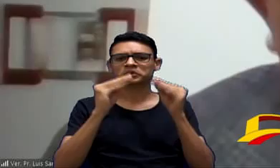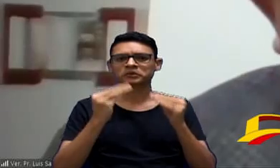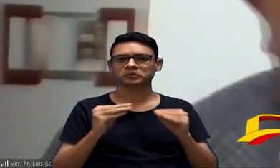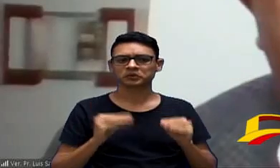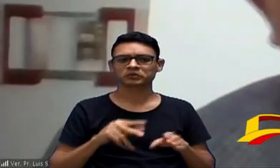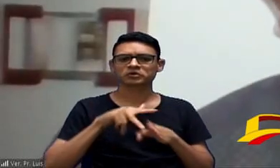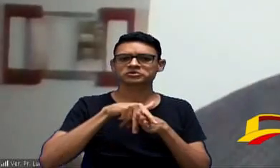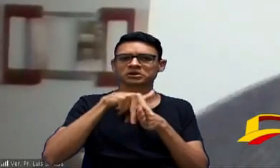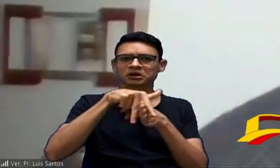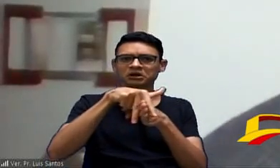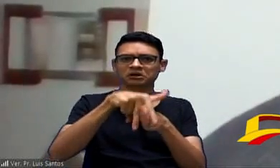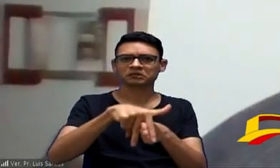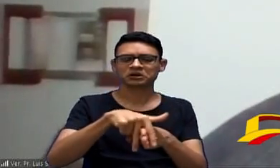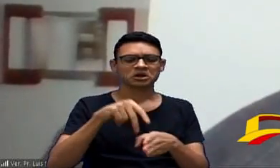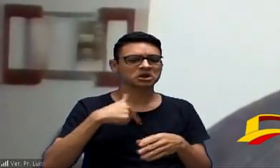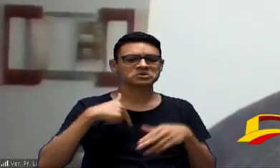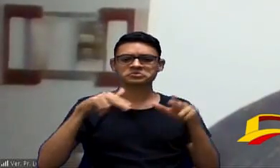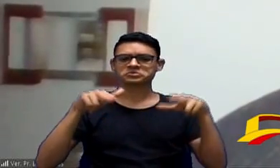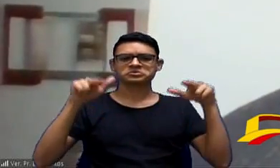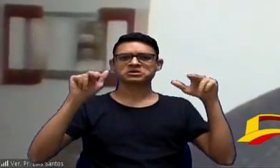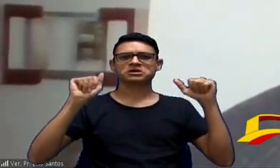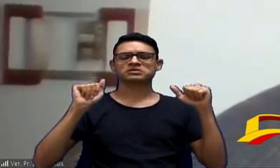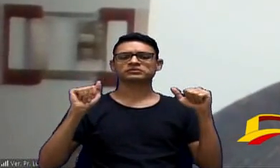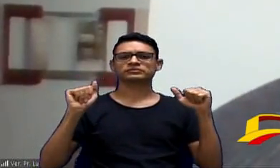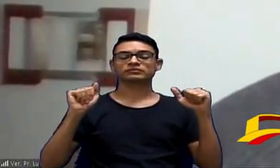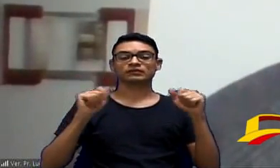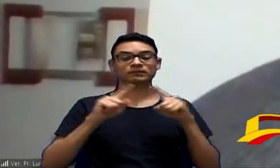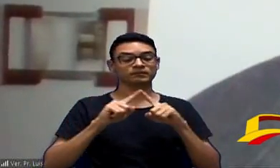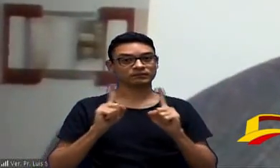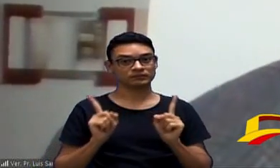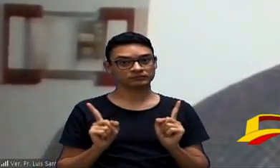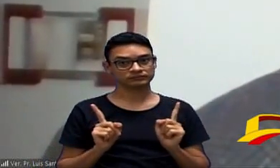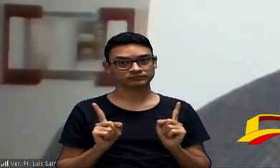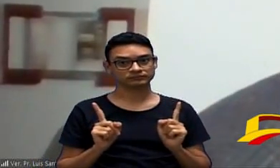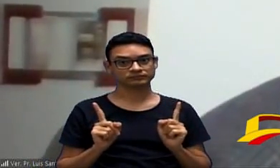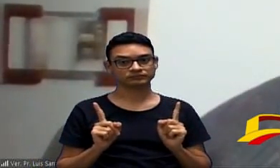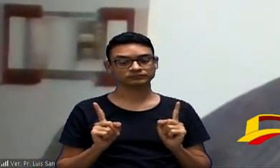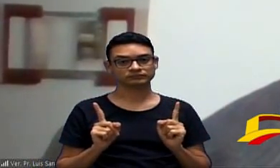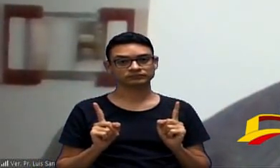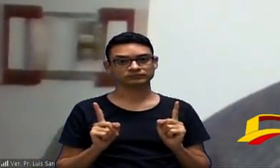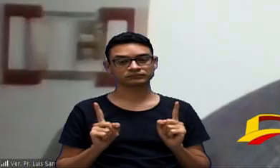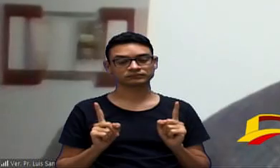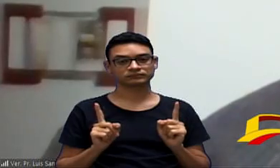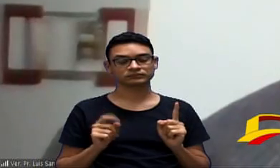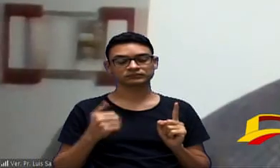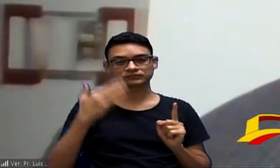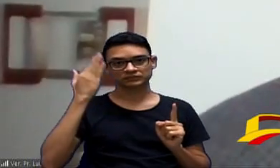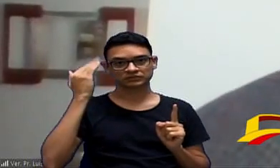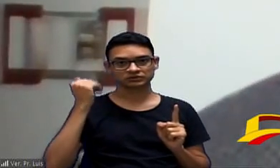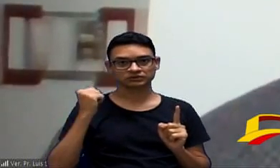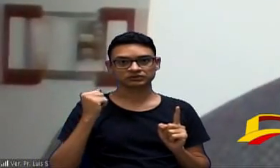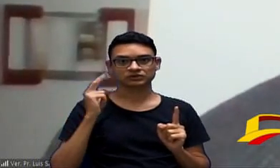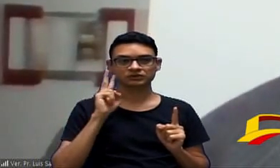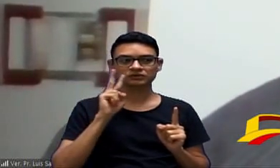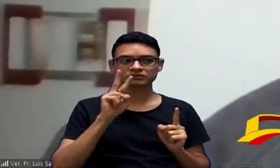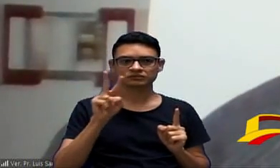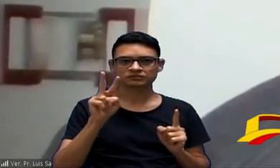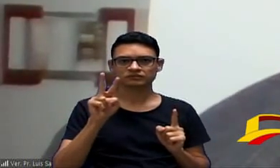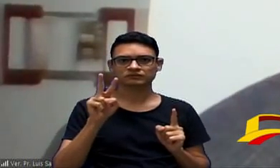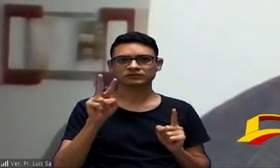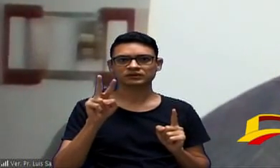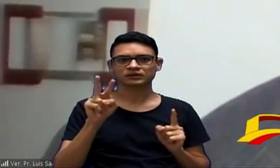de cavalos, nunca participei. Mas eu sei o que eu vejo aí,